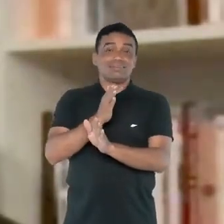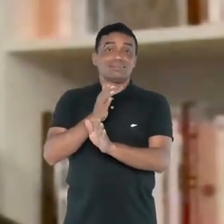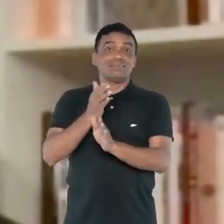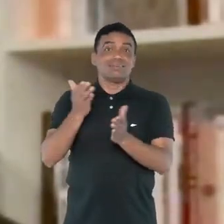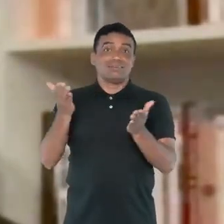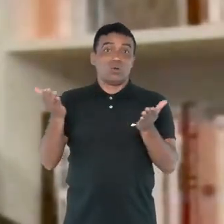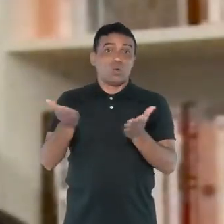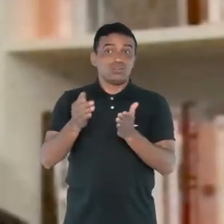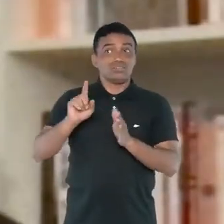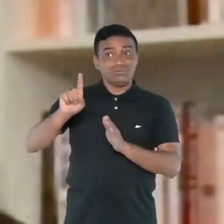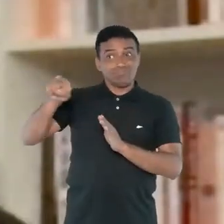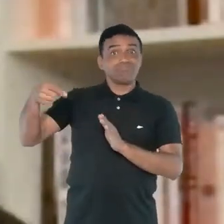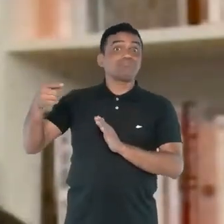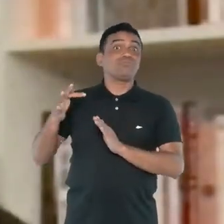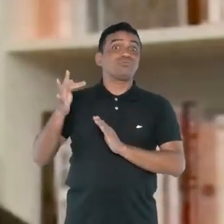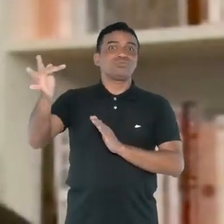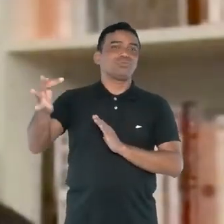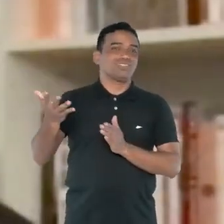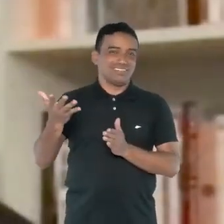vai suceder.